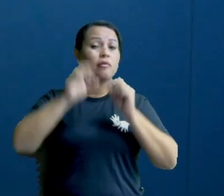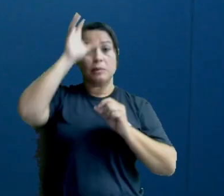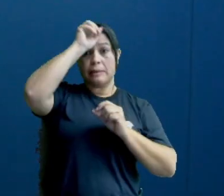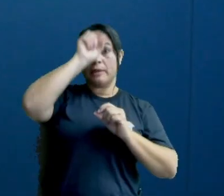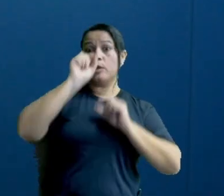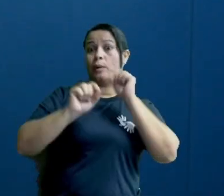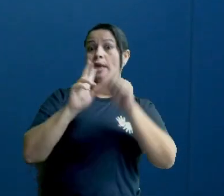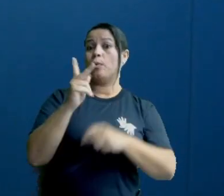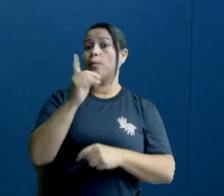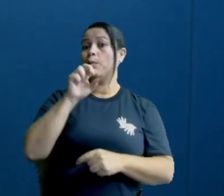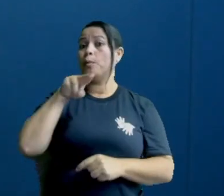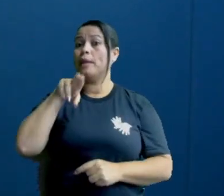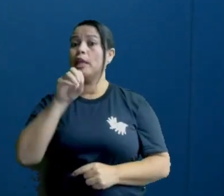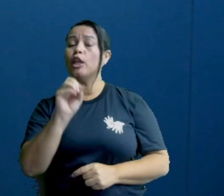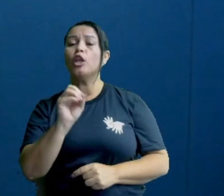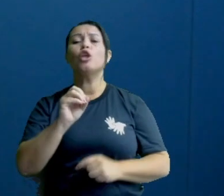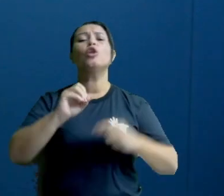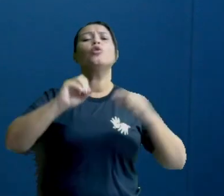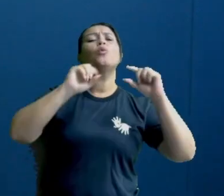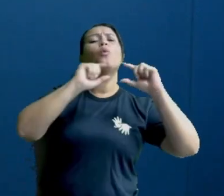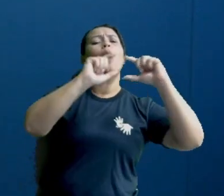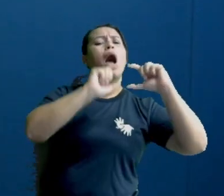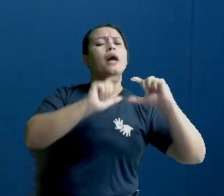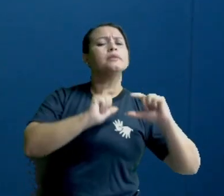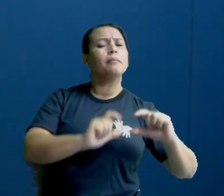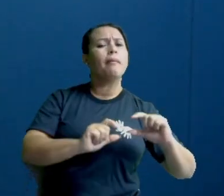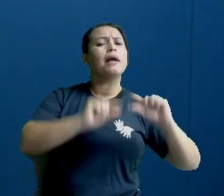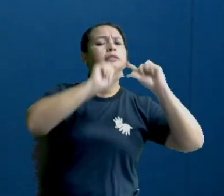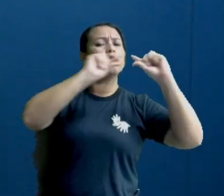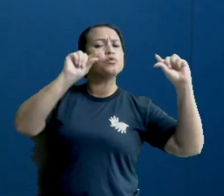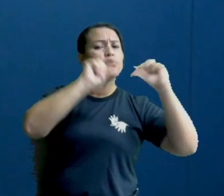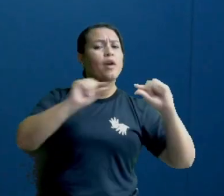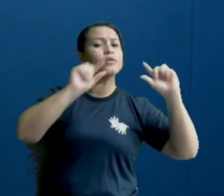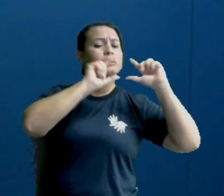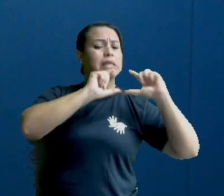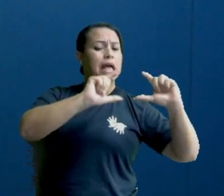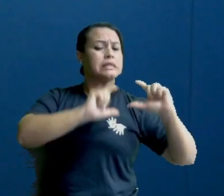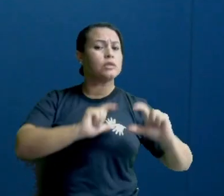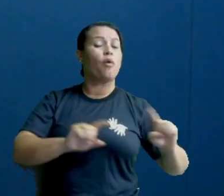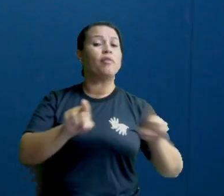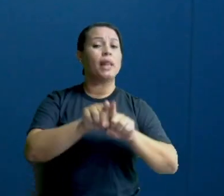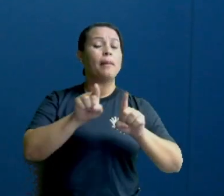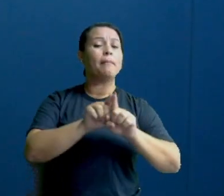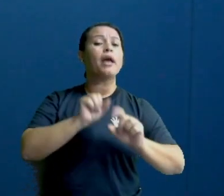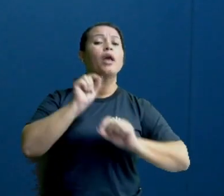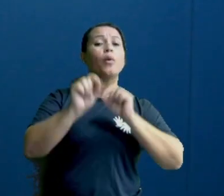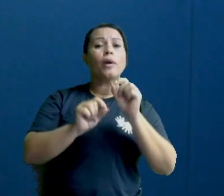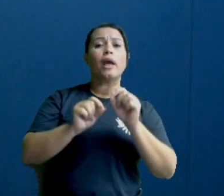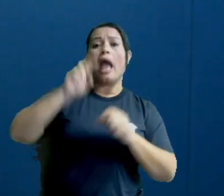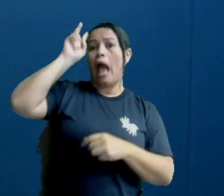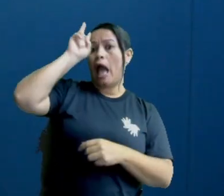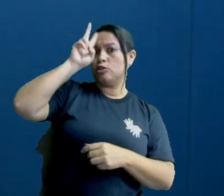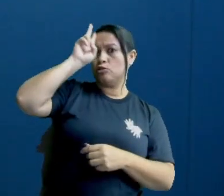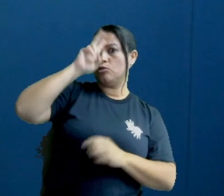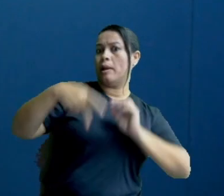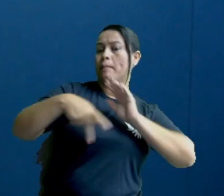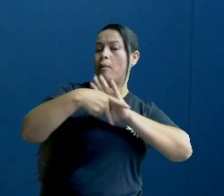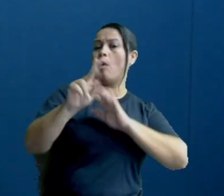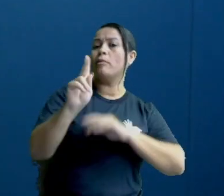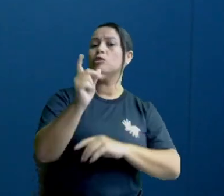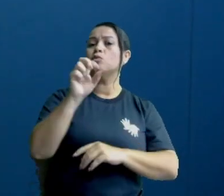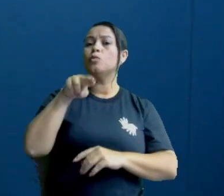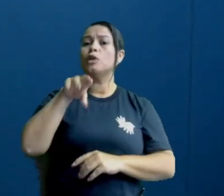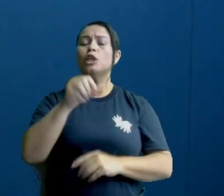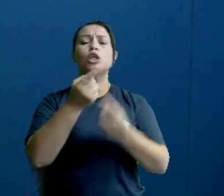aprender o que é o hino, as partes de um hino, que são os versos e as estrofes, o aspecto histórico desse hino, né, e